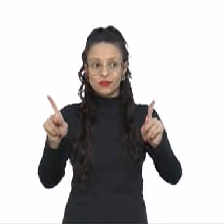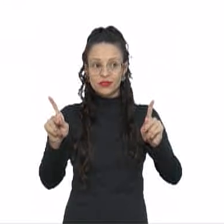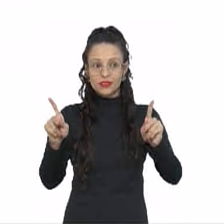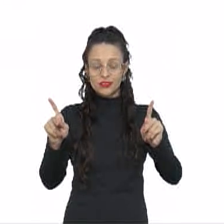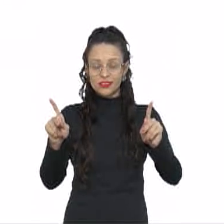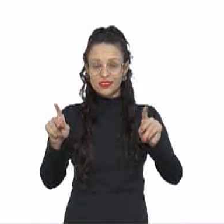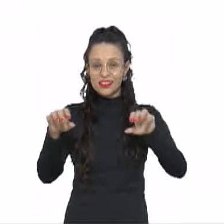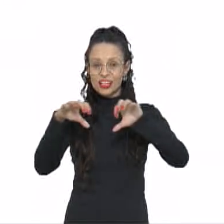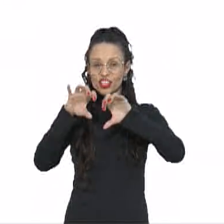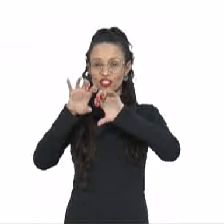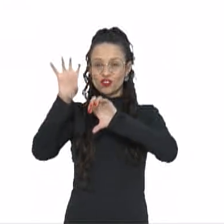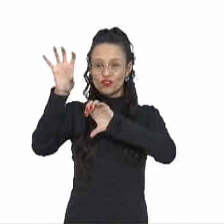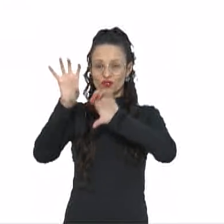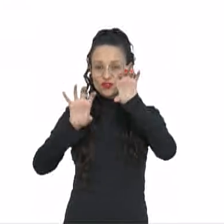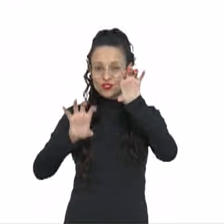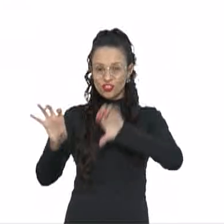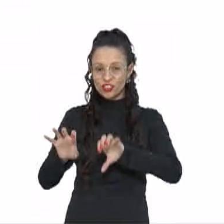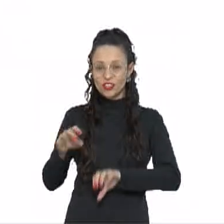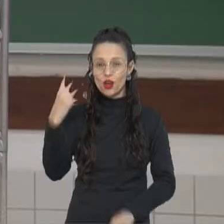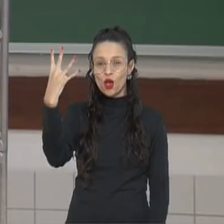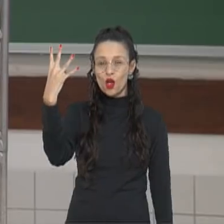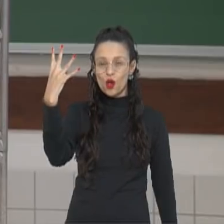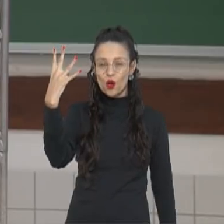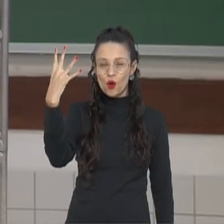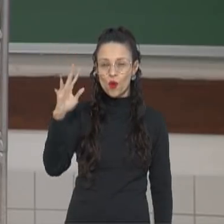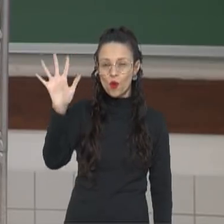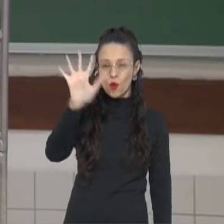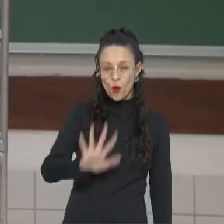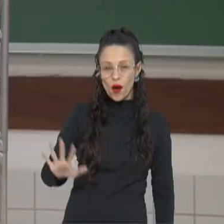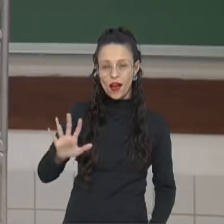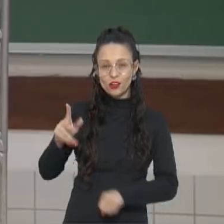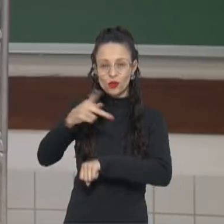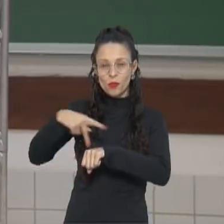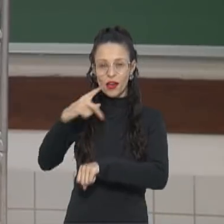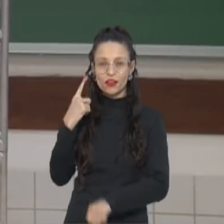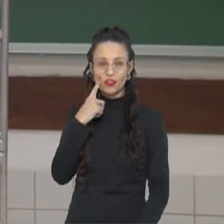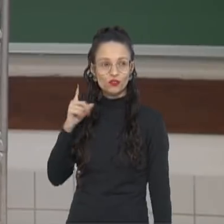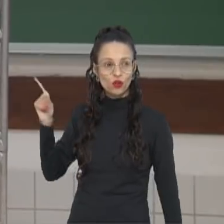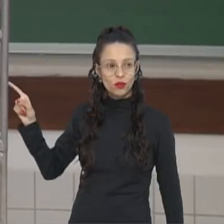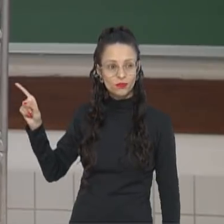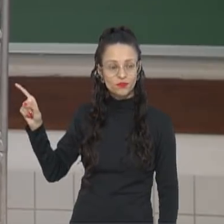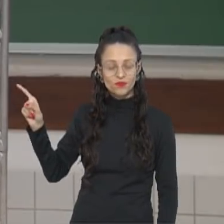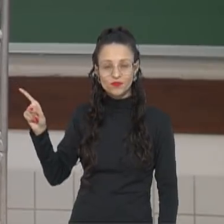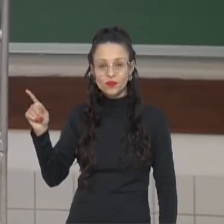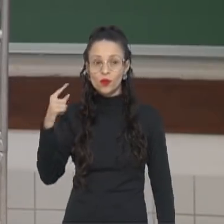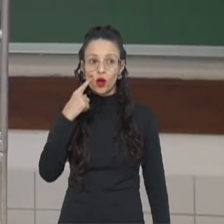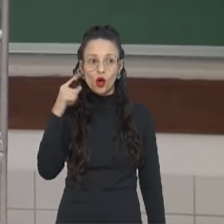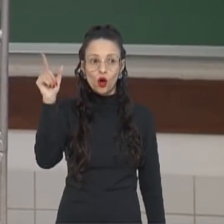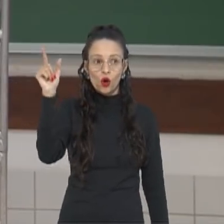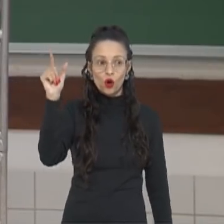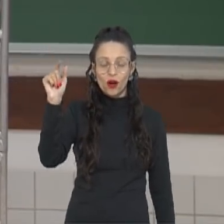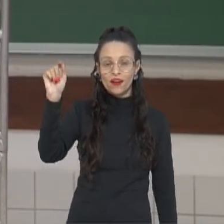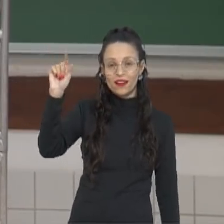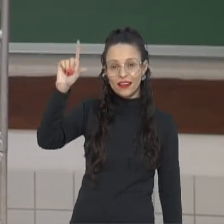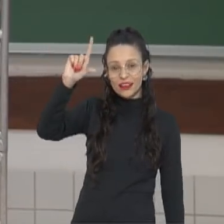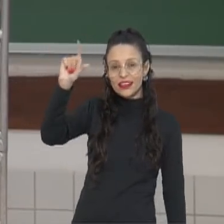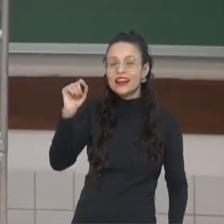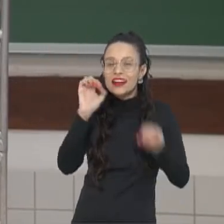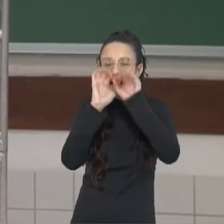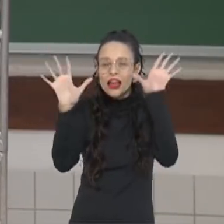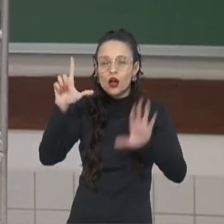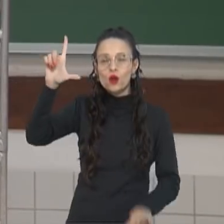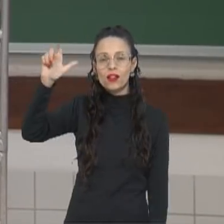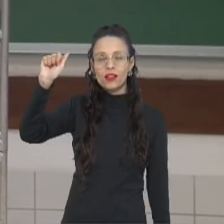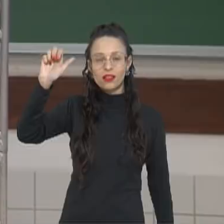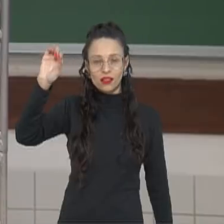4 países. Vietnã do Norte, Vietnã do Sul, Laos e Camboja. Aqui para você é mais fácil. Laos, mais clarinho aqui do